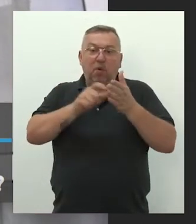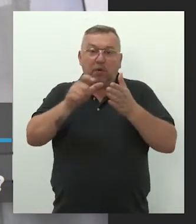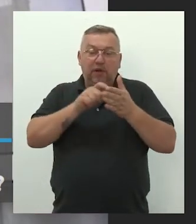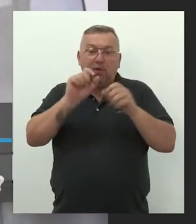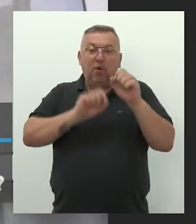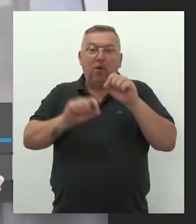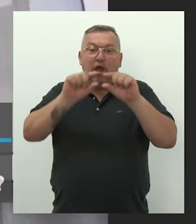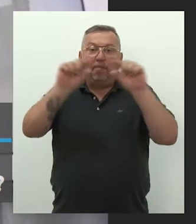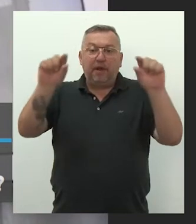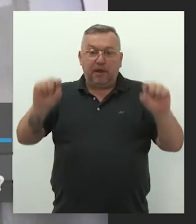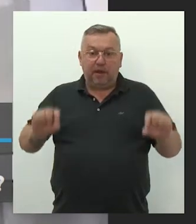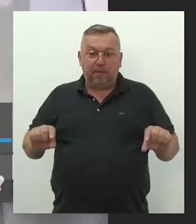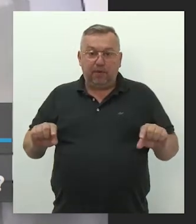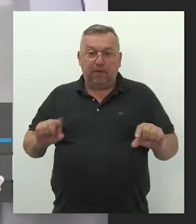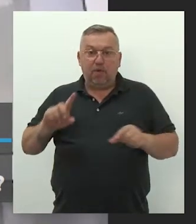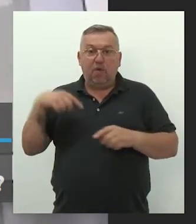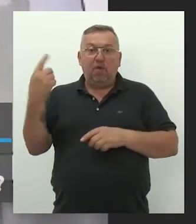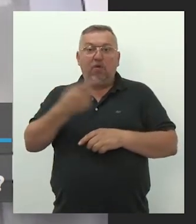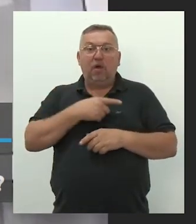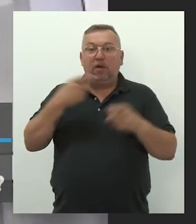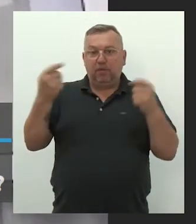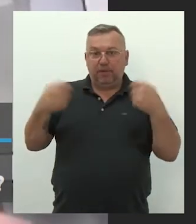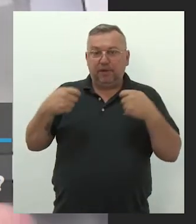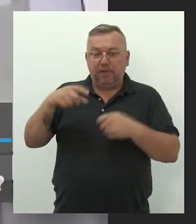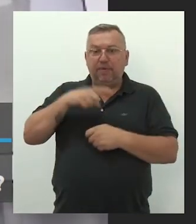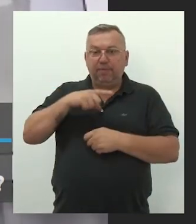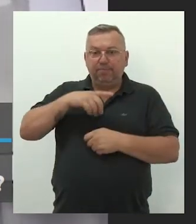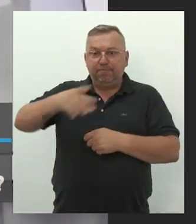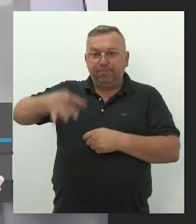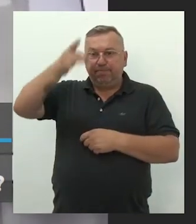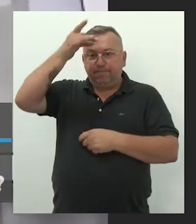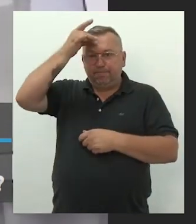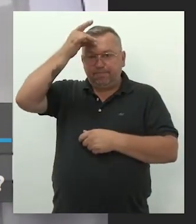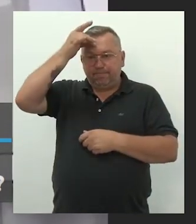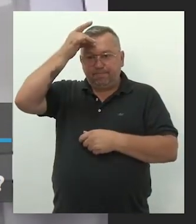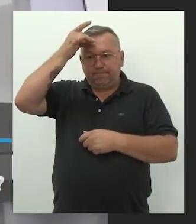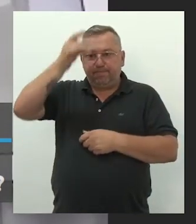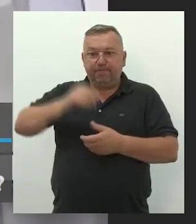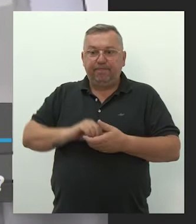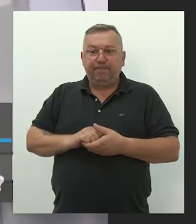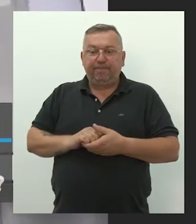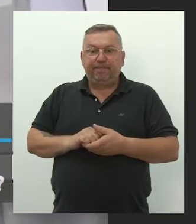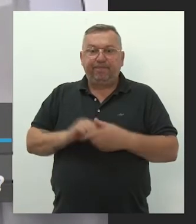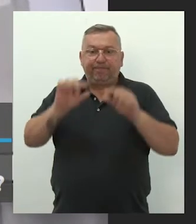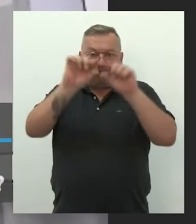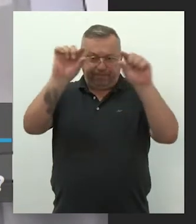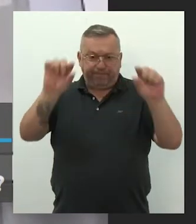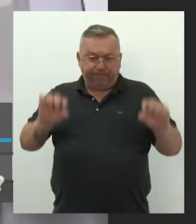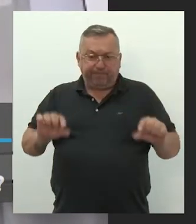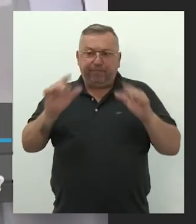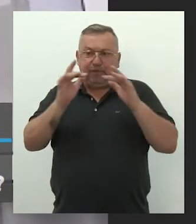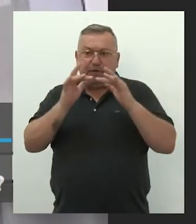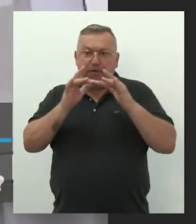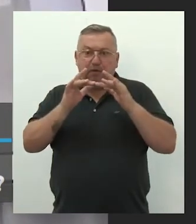é perímetro, nós precisamos ter isso em mente, tá? O perímetro, ele está relacionado